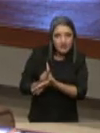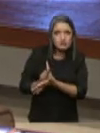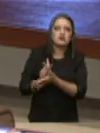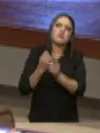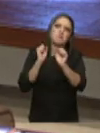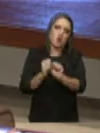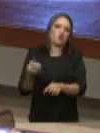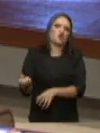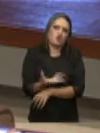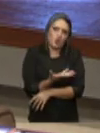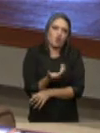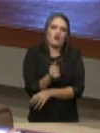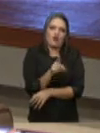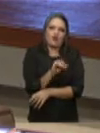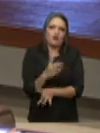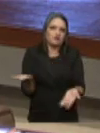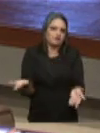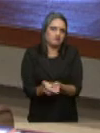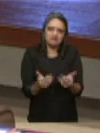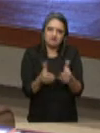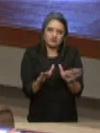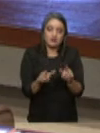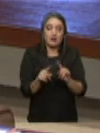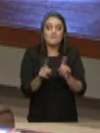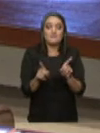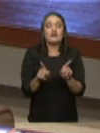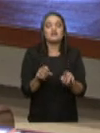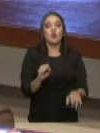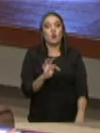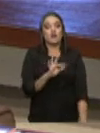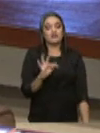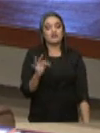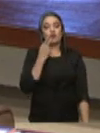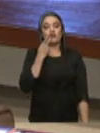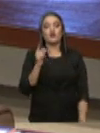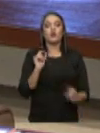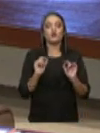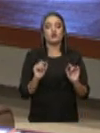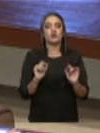o Supremo não declarou constitucional. O Supremo declarou, negou